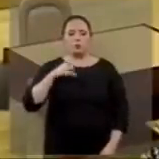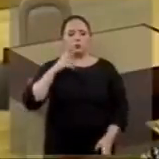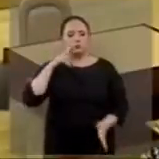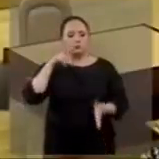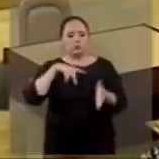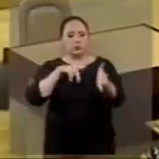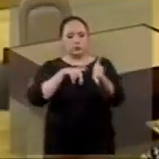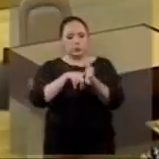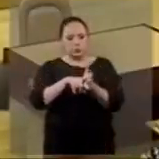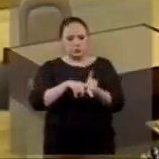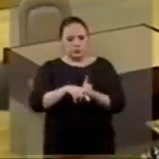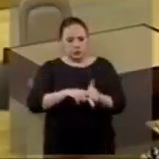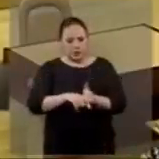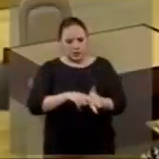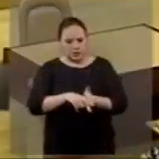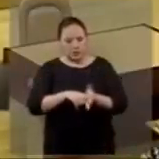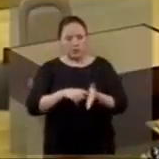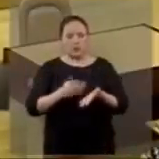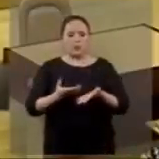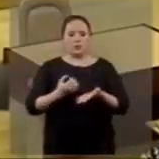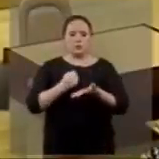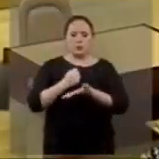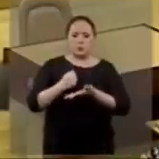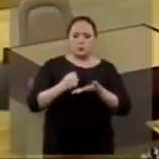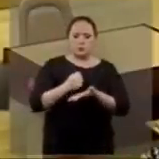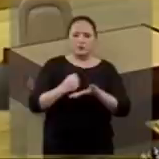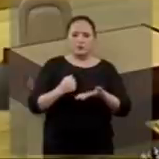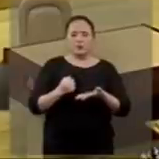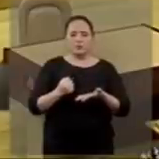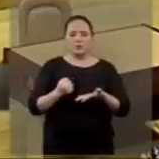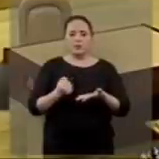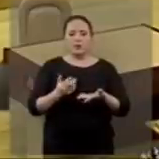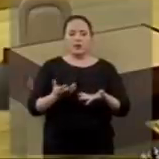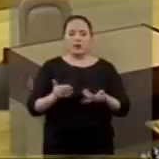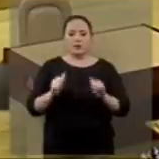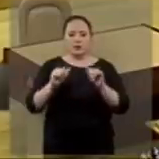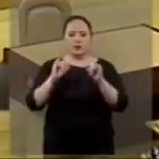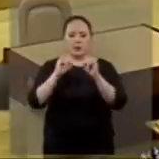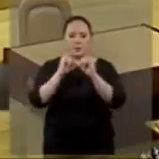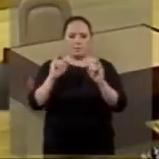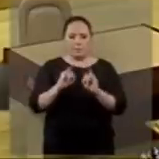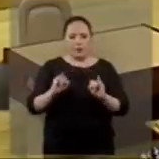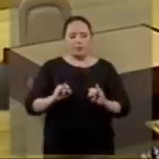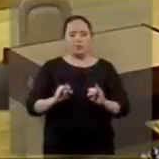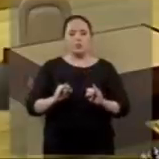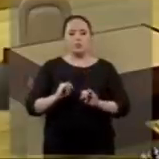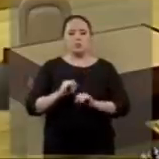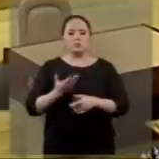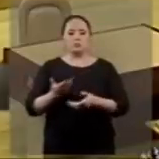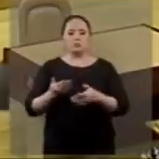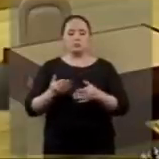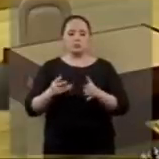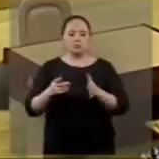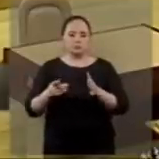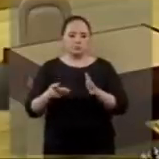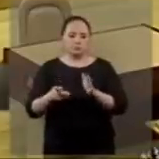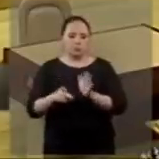à luz daquela imagem cristalizada no momento em que o eminente